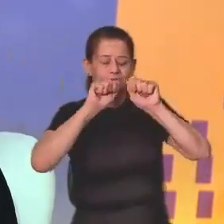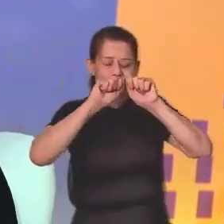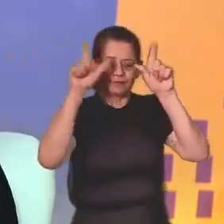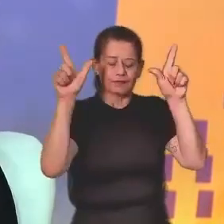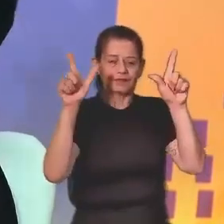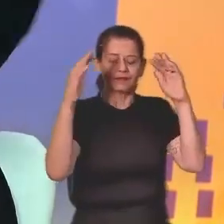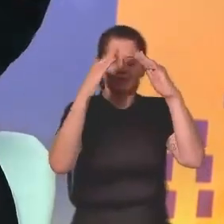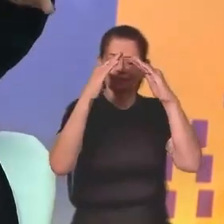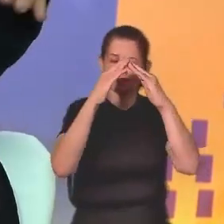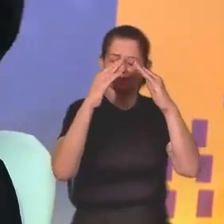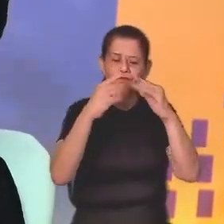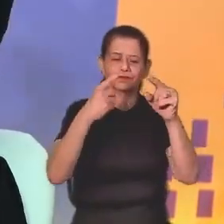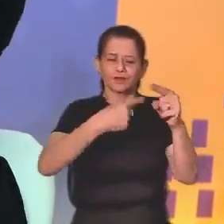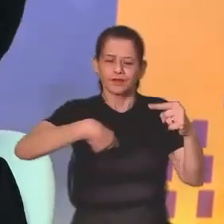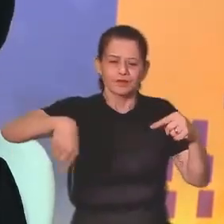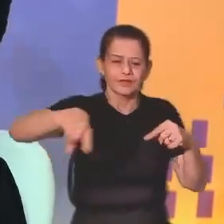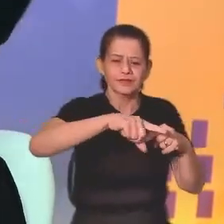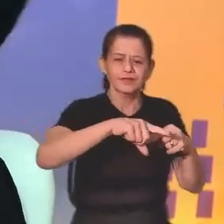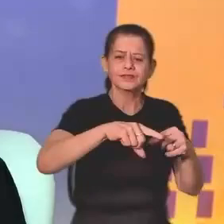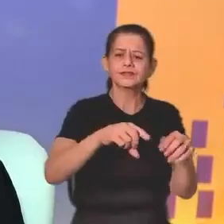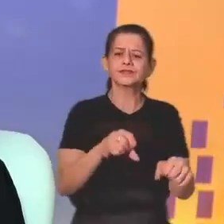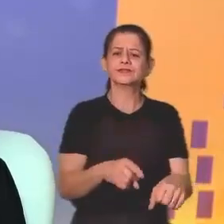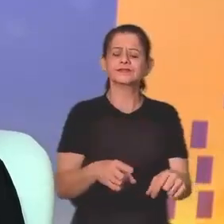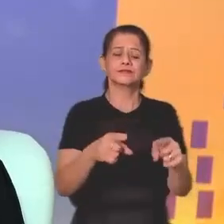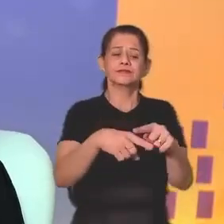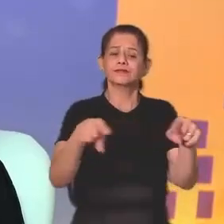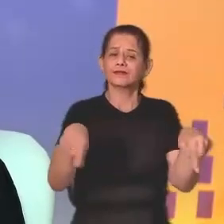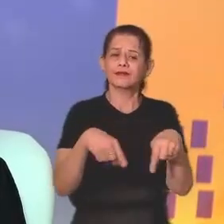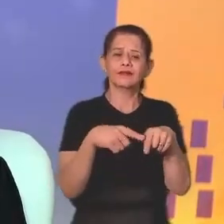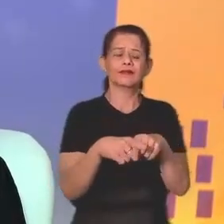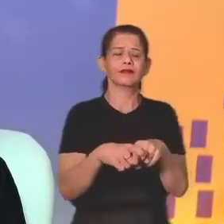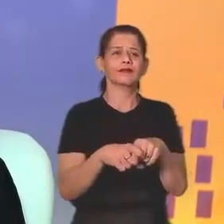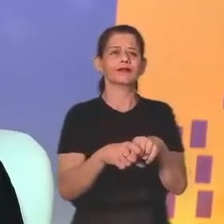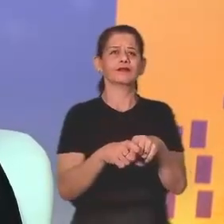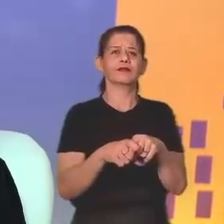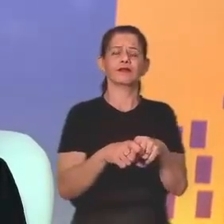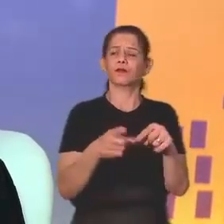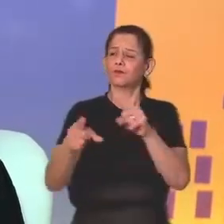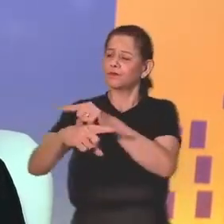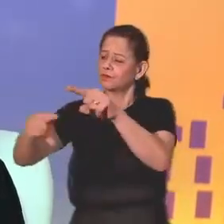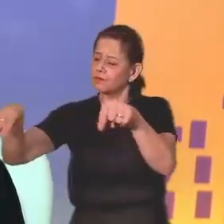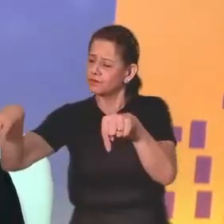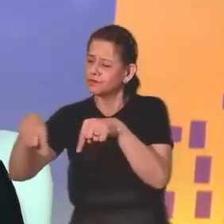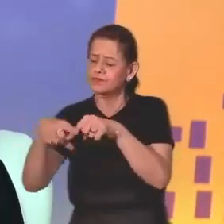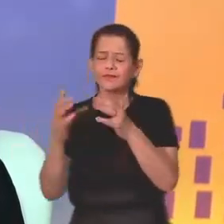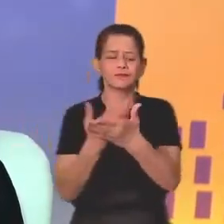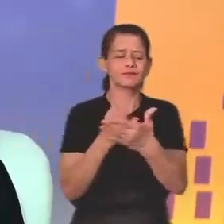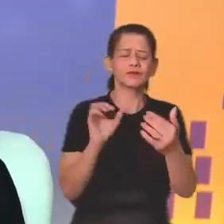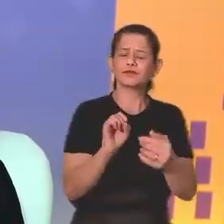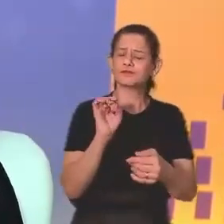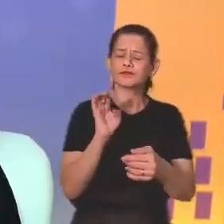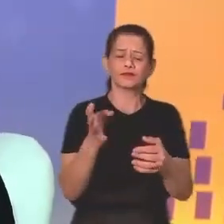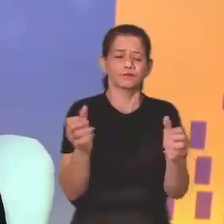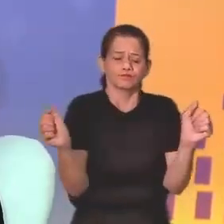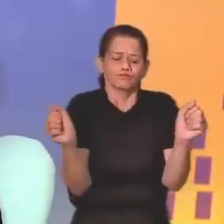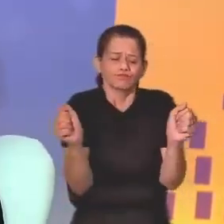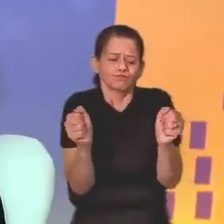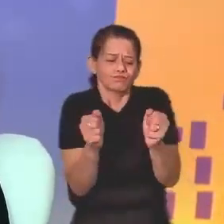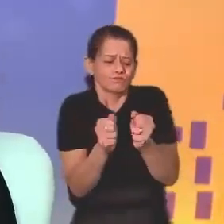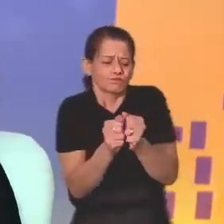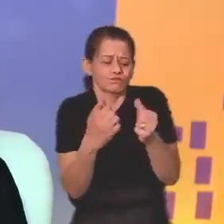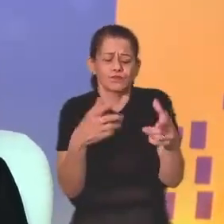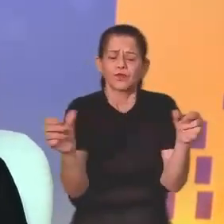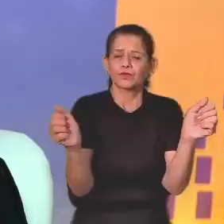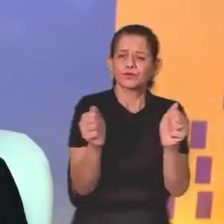numa casa com sala, quarto, porque eu nunca tinha visto. Era só aquele quarto, com a cama apertadinha para mim,